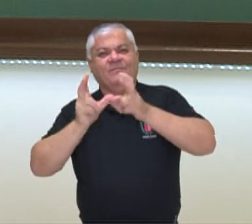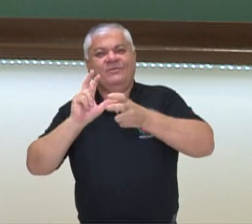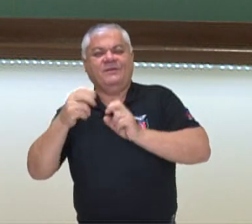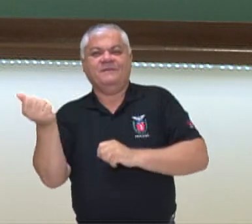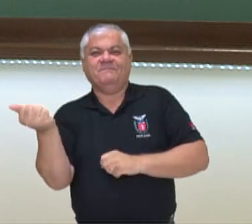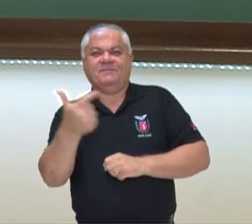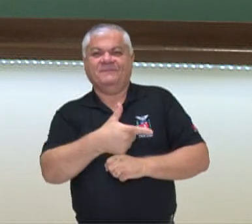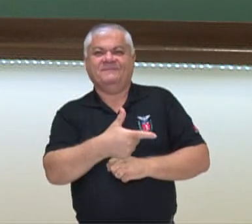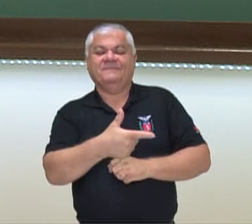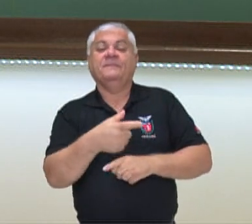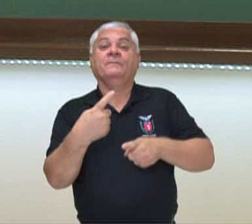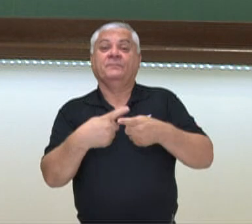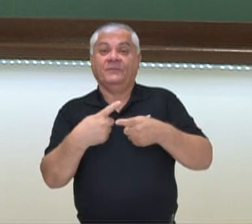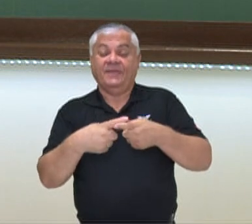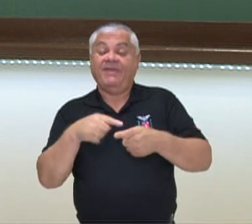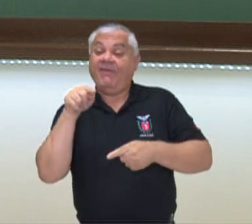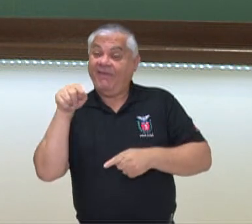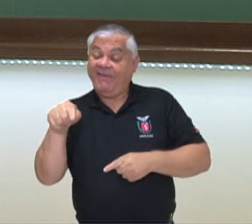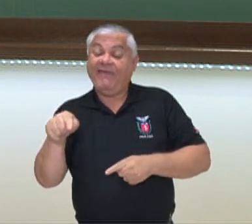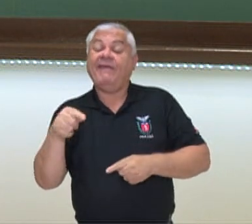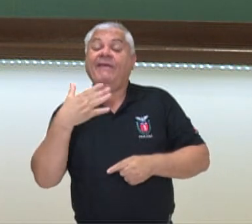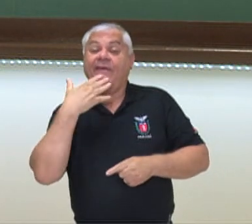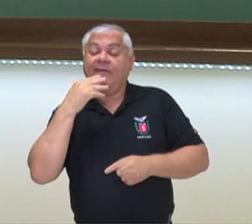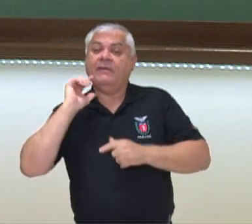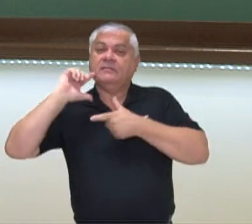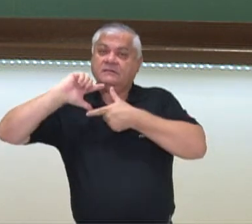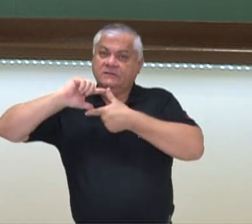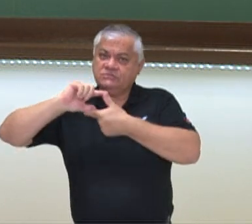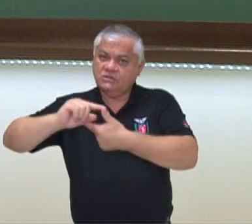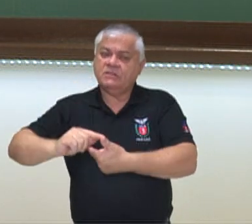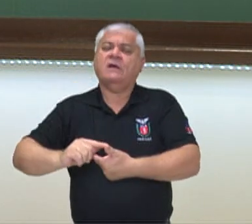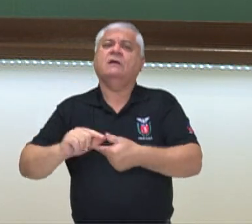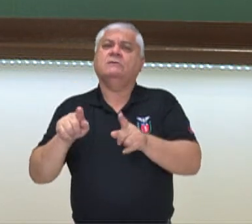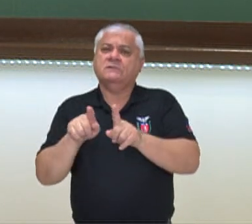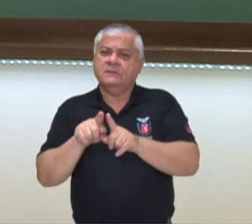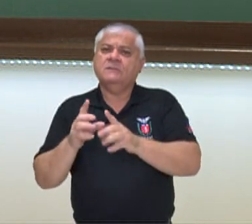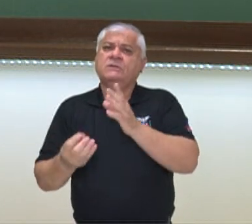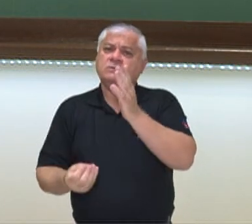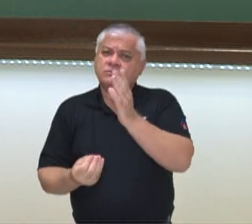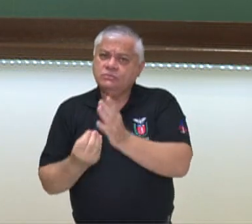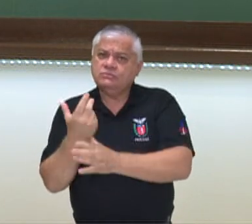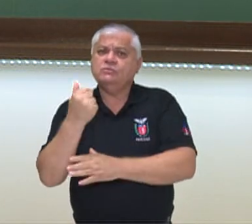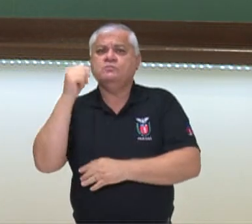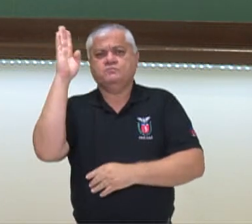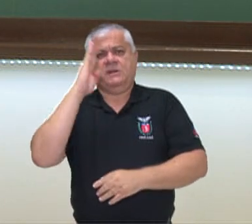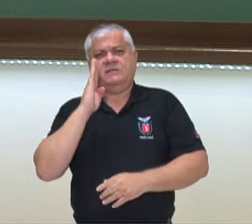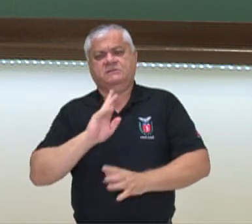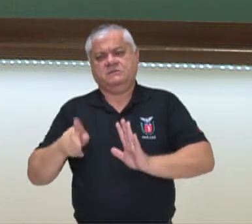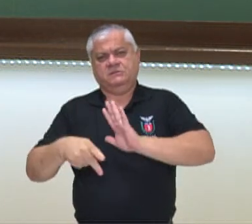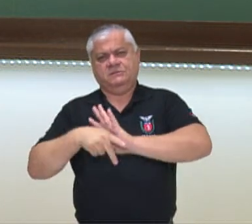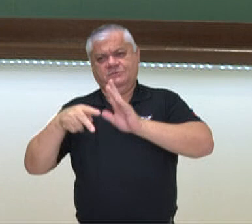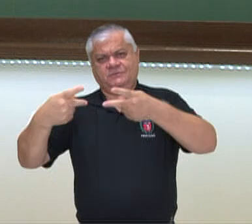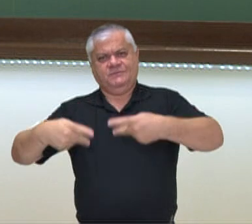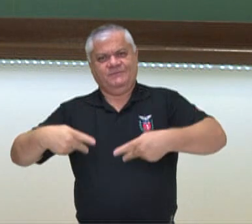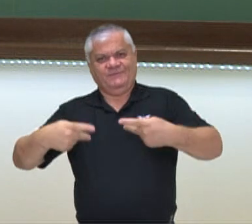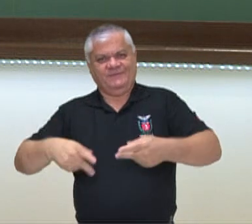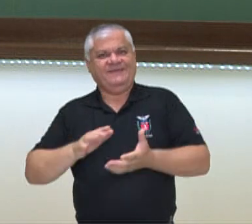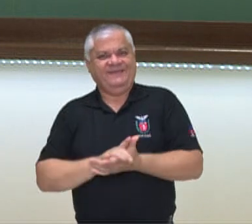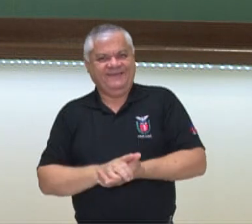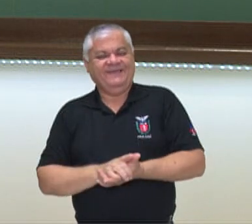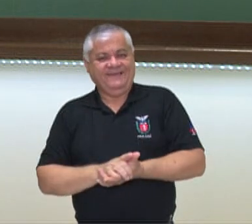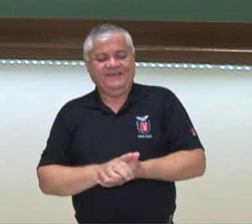é também uma luta tradicional e original do Brasil. A capoeira